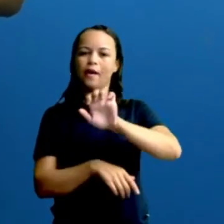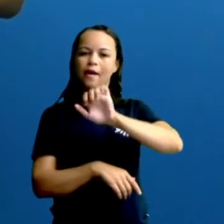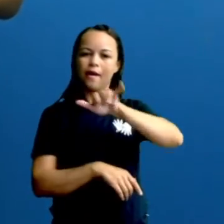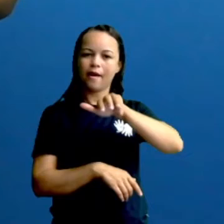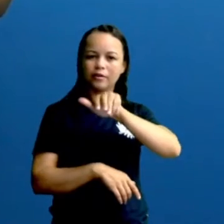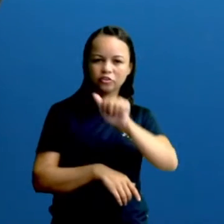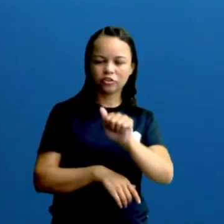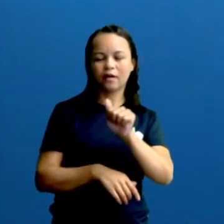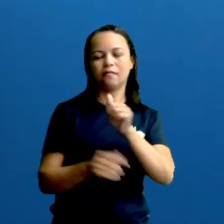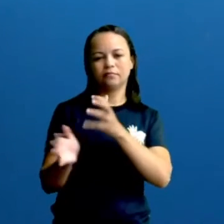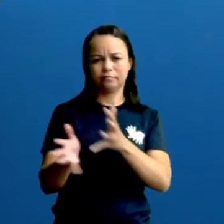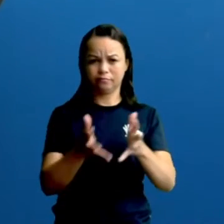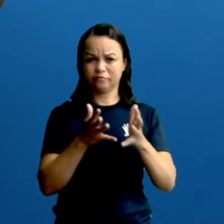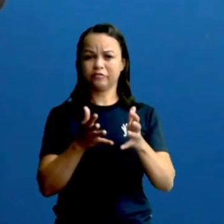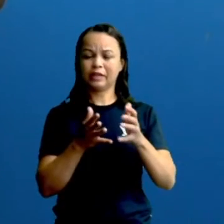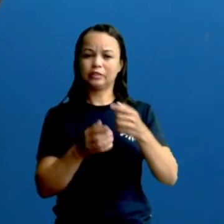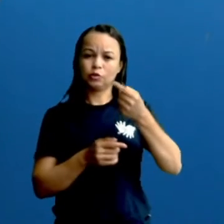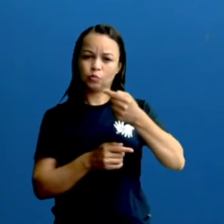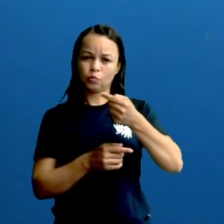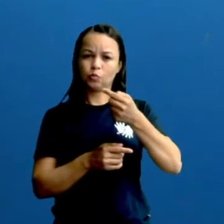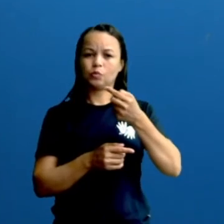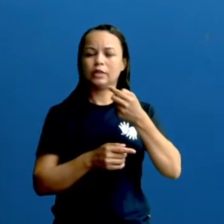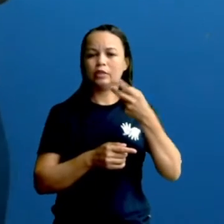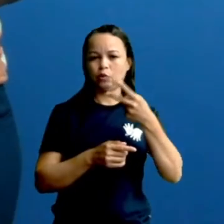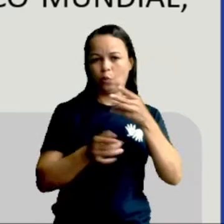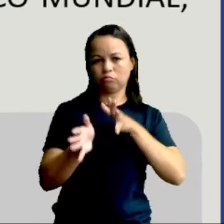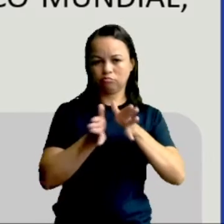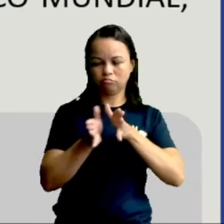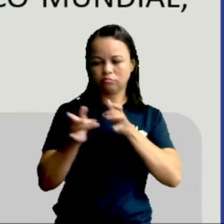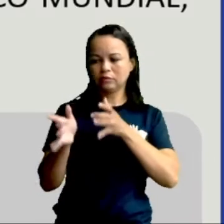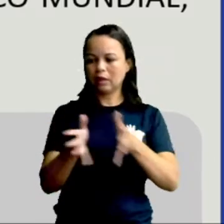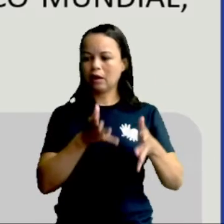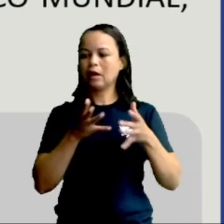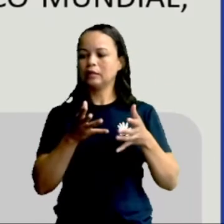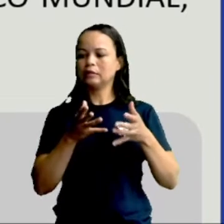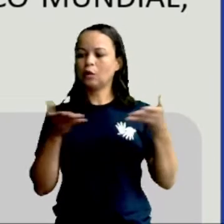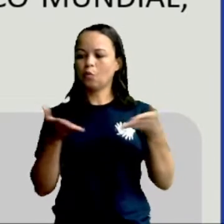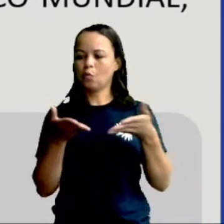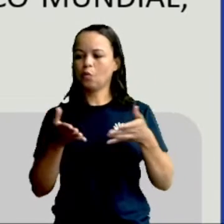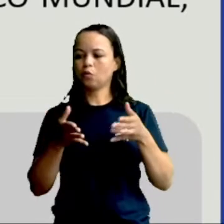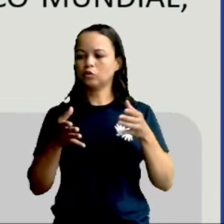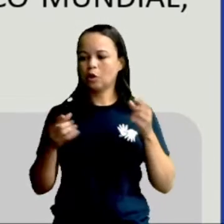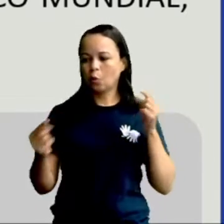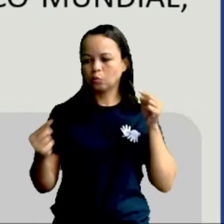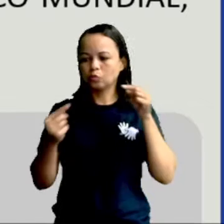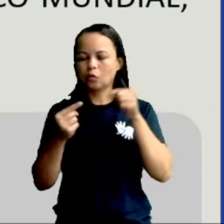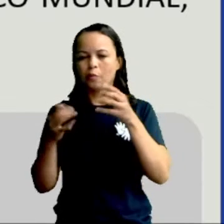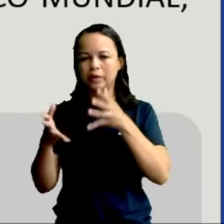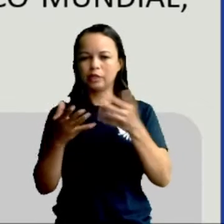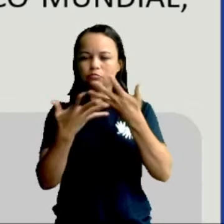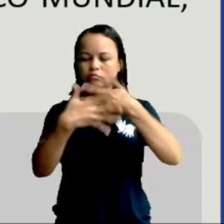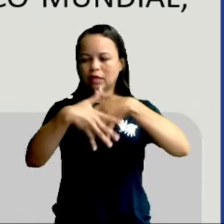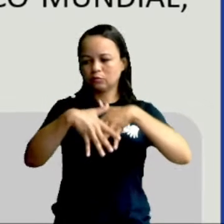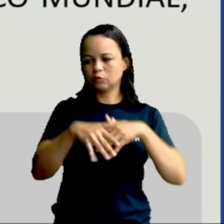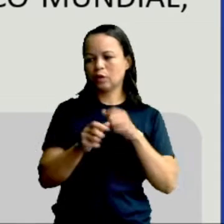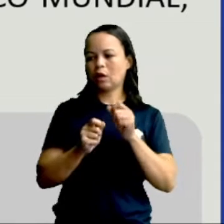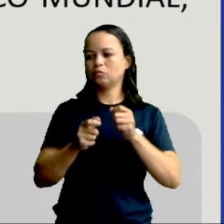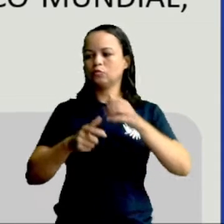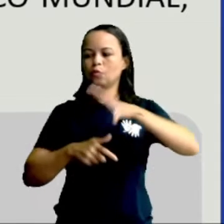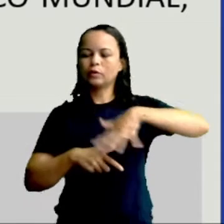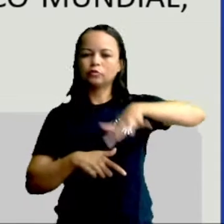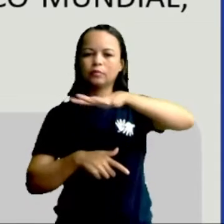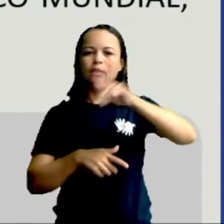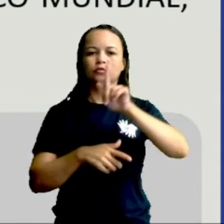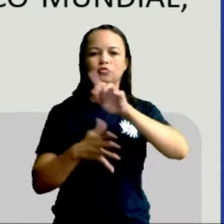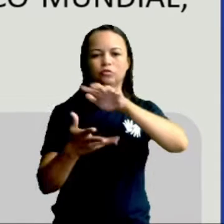de Geografia e o tema de hoje é Domínio Natural do Espaço Geográfico, Região Sudeste.